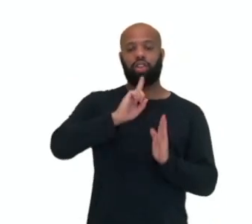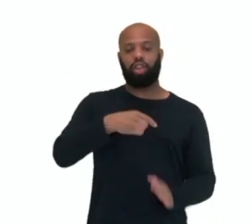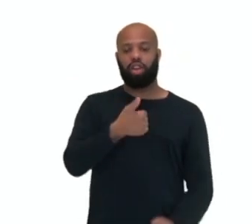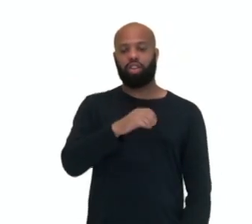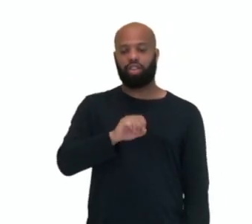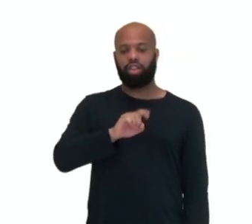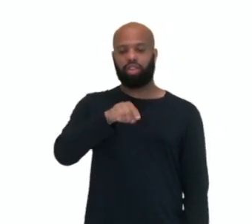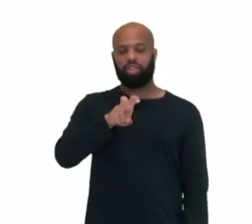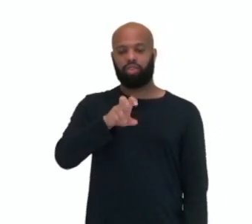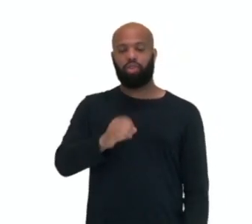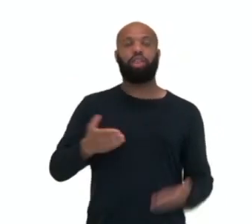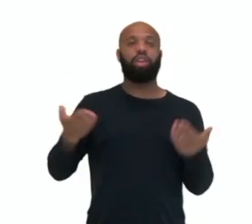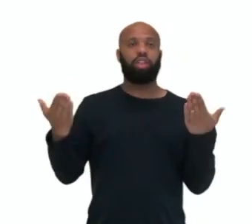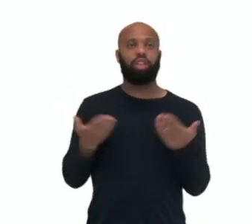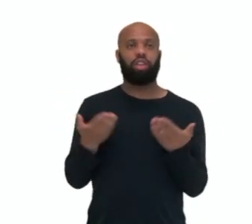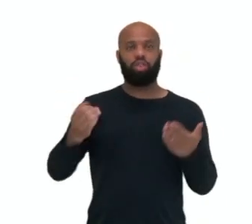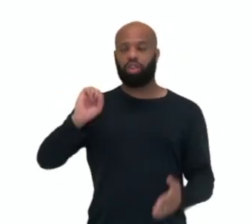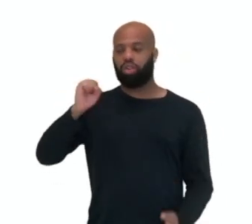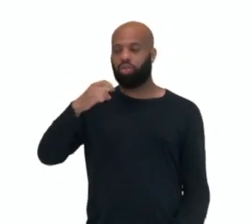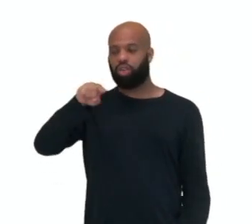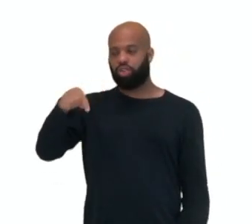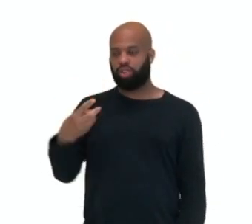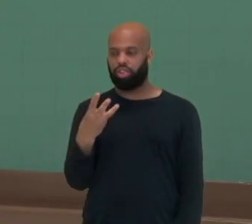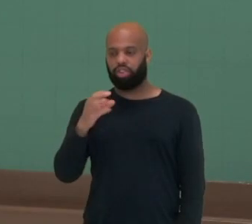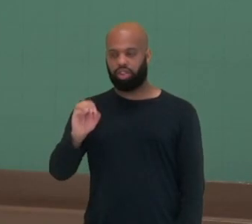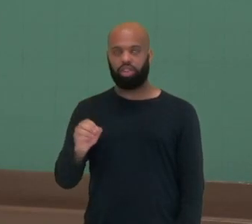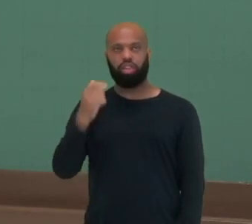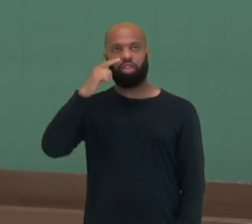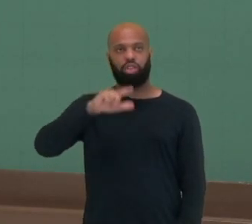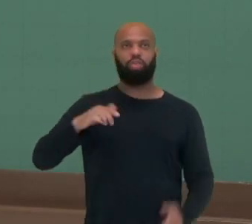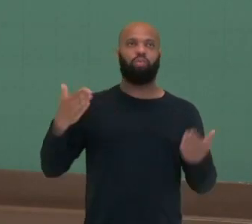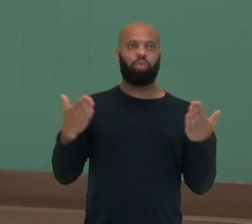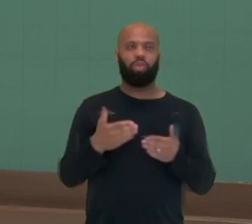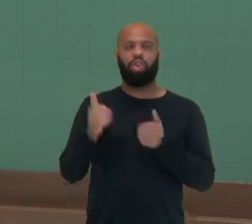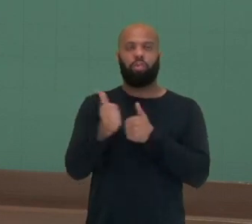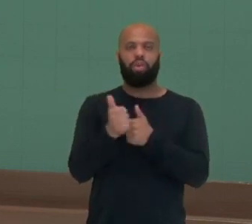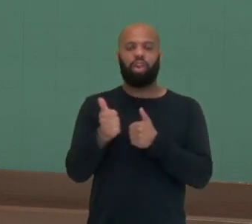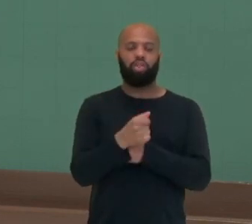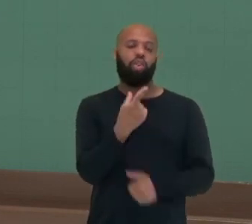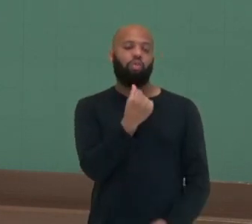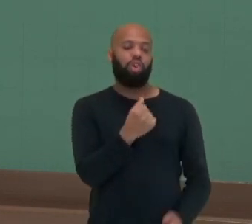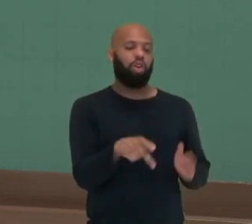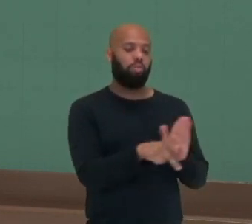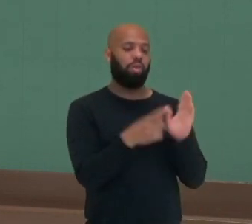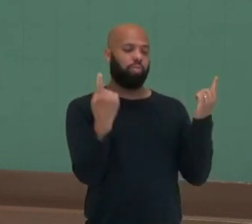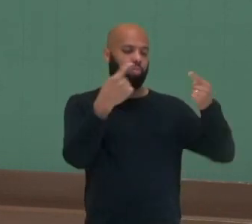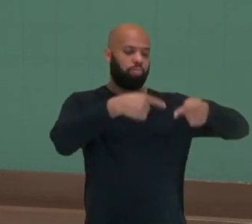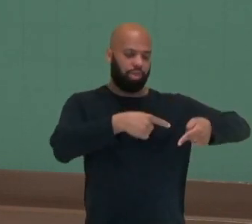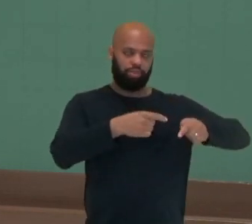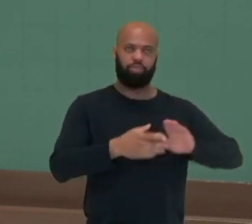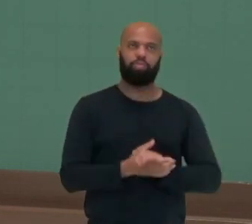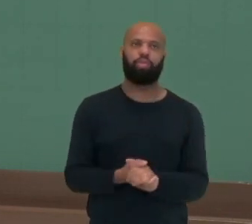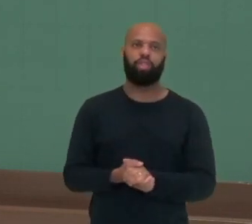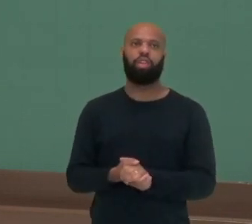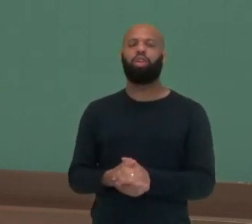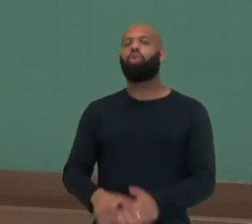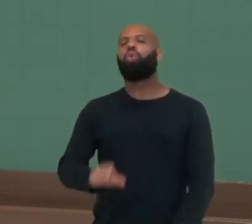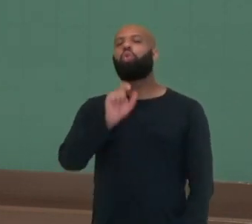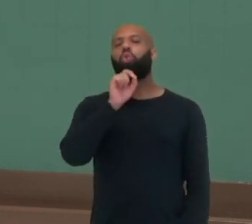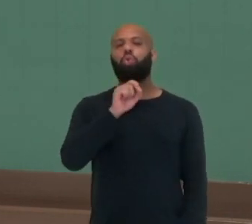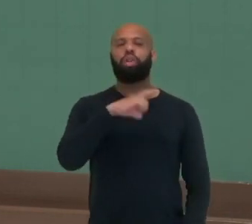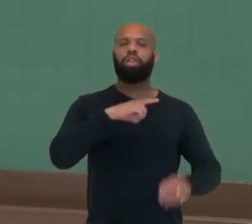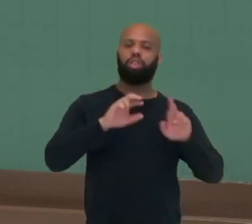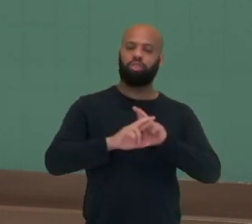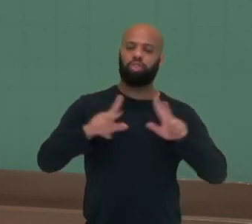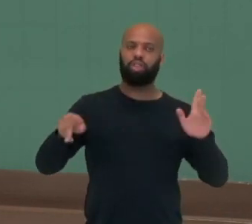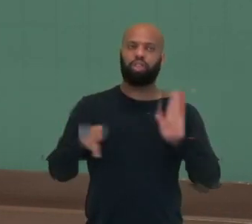10,50, caiu para R$ 8,30. Ou seja, ela ficou muito mais próxima da concorrente. Então, qual é a diferença